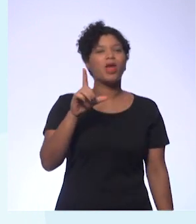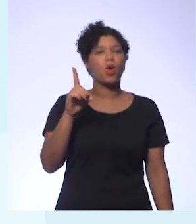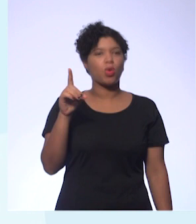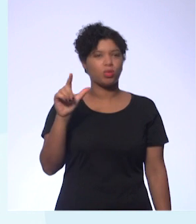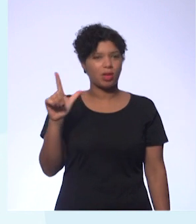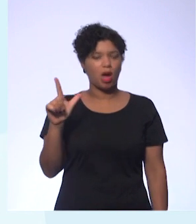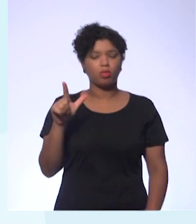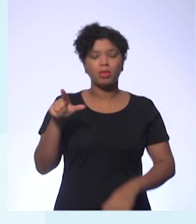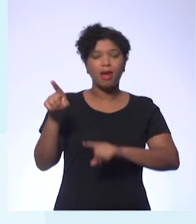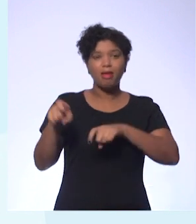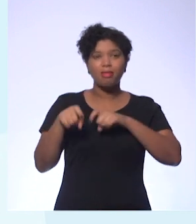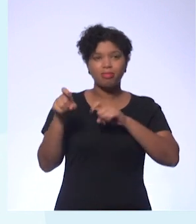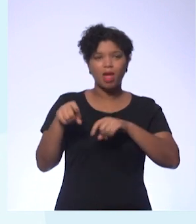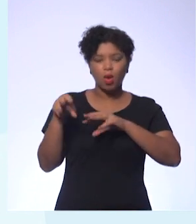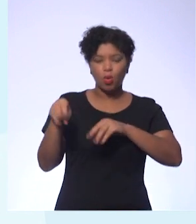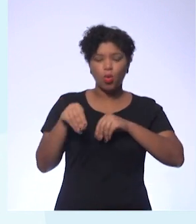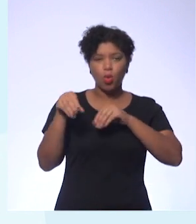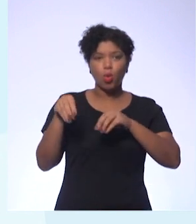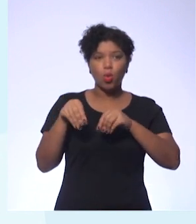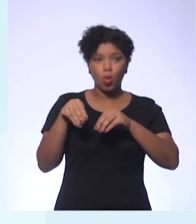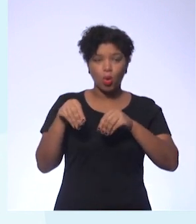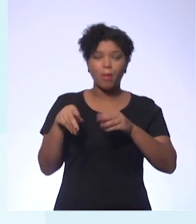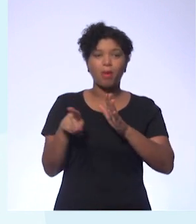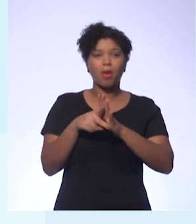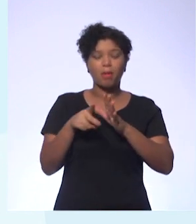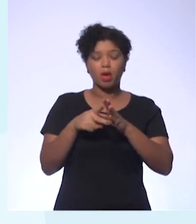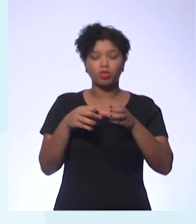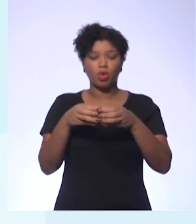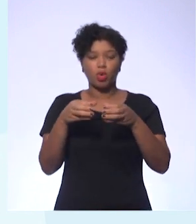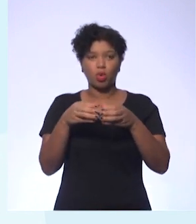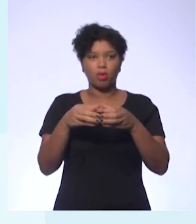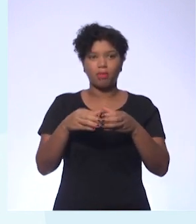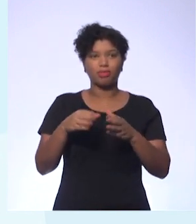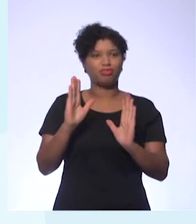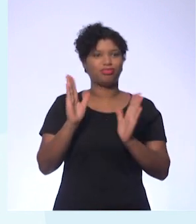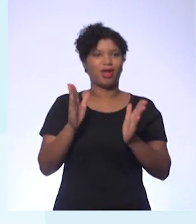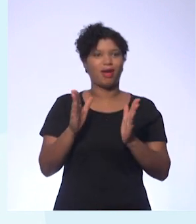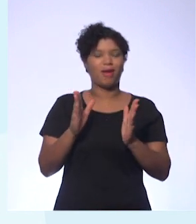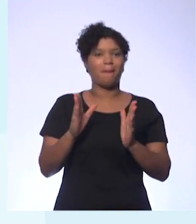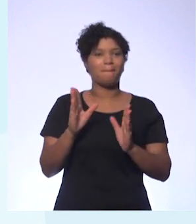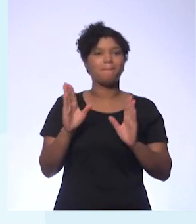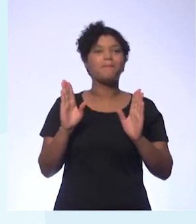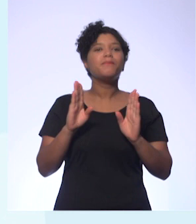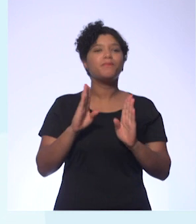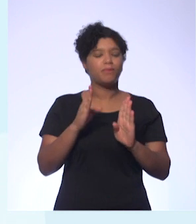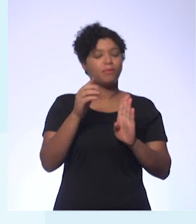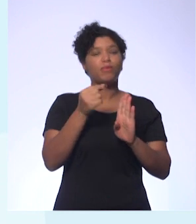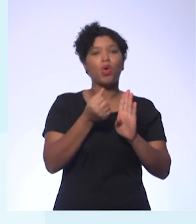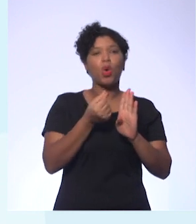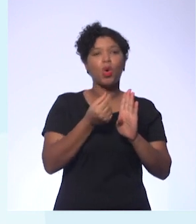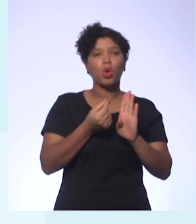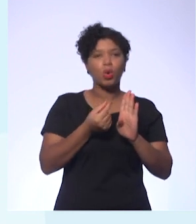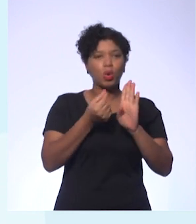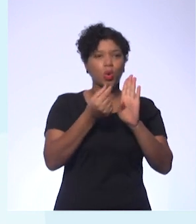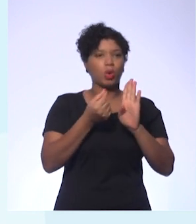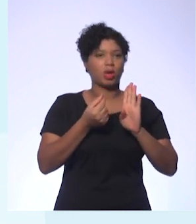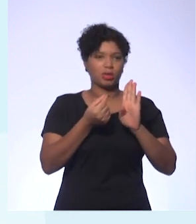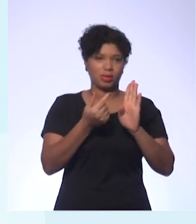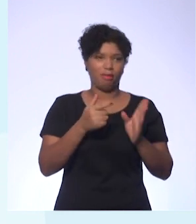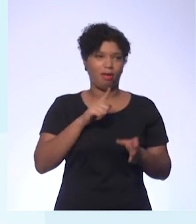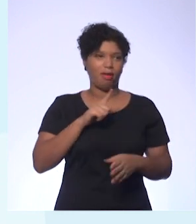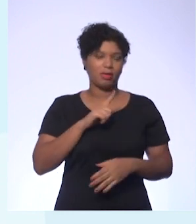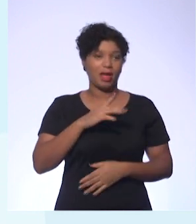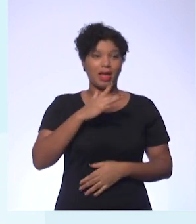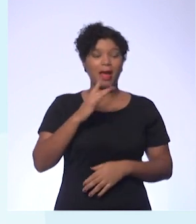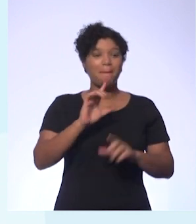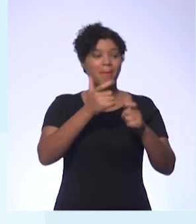terras comunais, tínhamos as terras dos senhores, e tínhamos essas terras que eram comunais, onde a maior parte das pessoas podiam